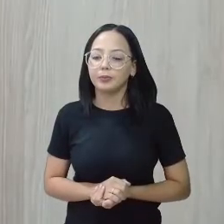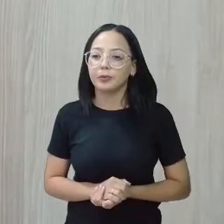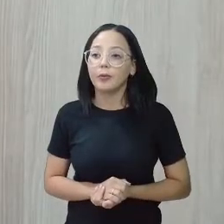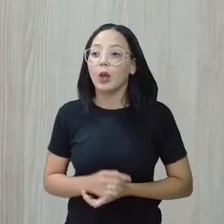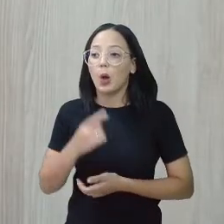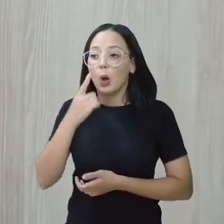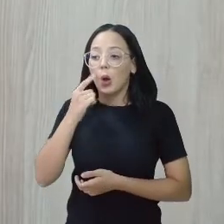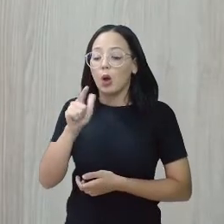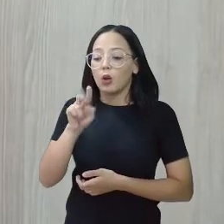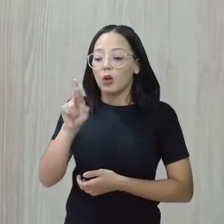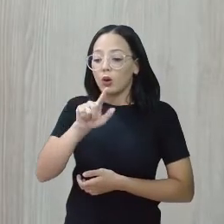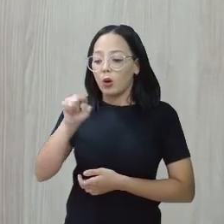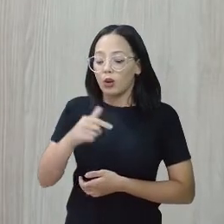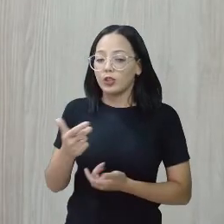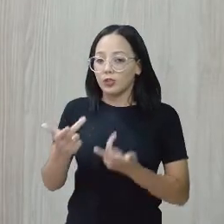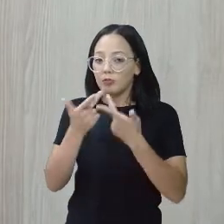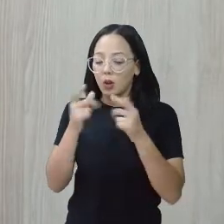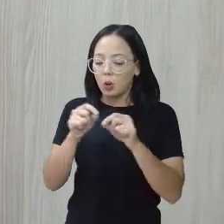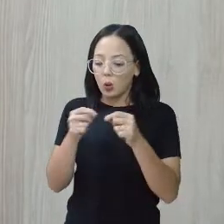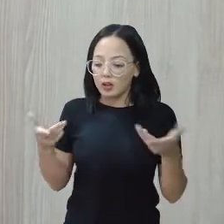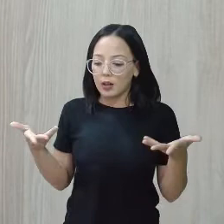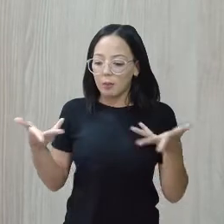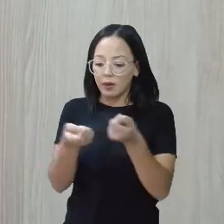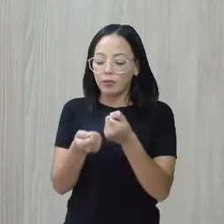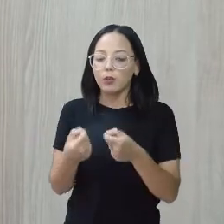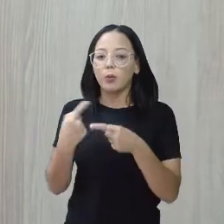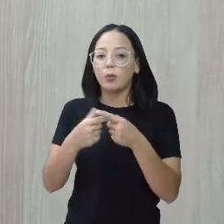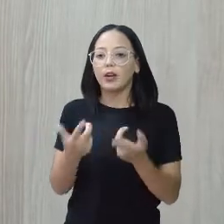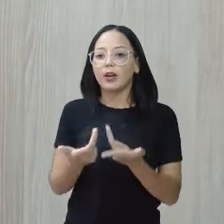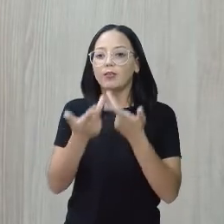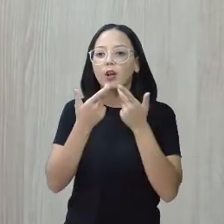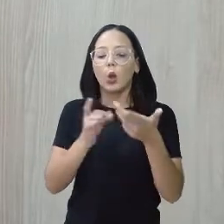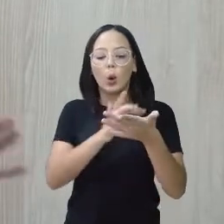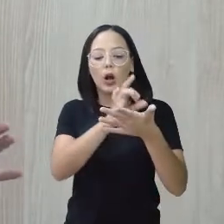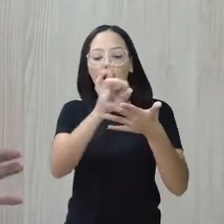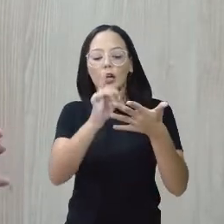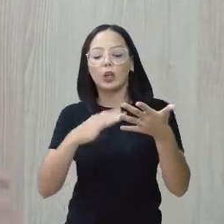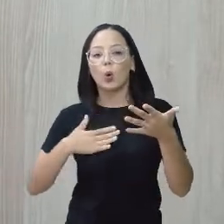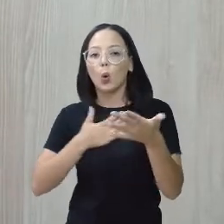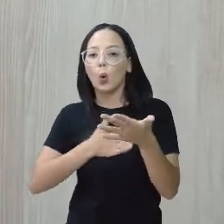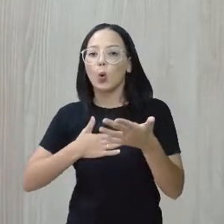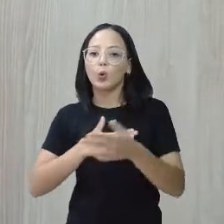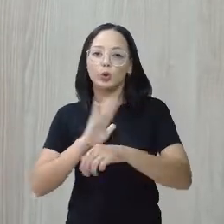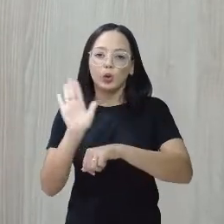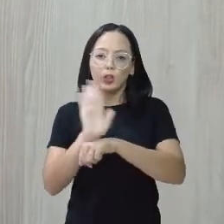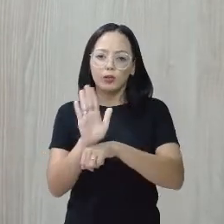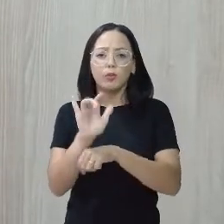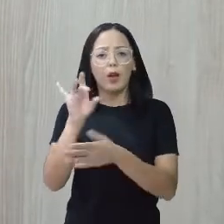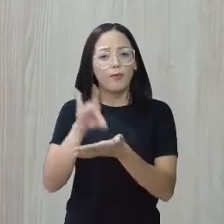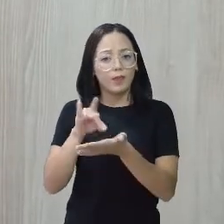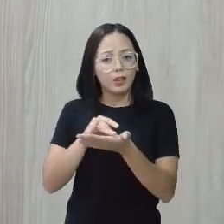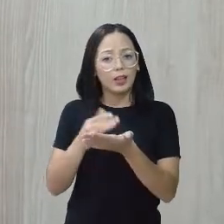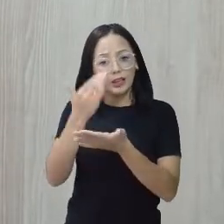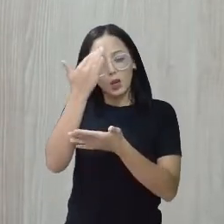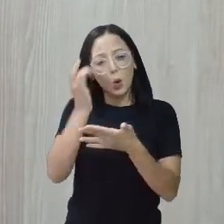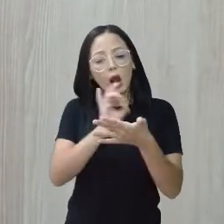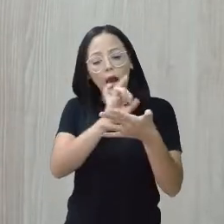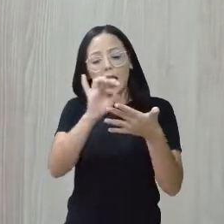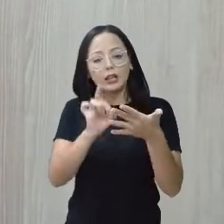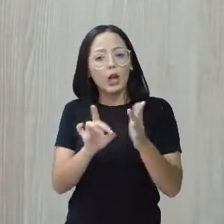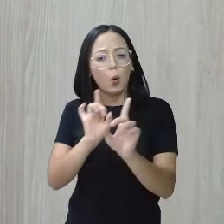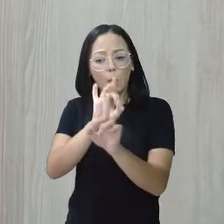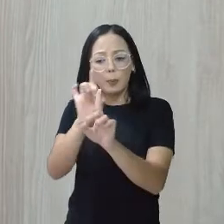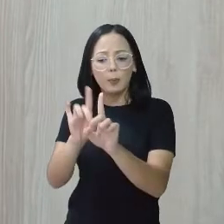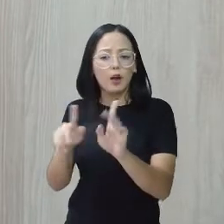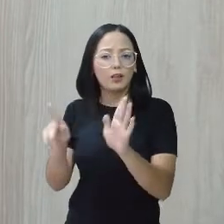aqui um negócio maravilhoso, que quando a gente tava falando de filme, né? Eles, cada um com seu gosto de filme. É e verdade. é exatamente sobre isso. Cada um tem o seu gosto